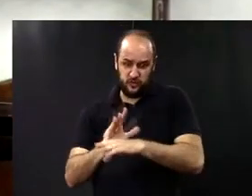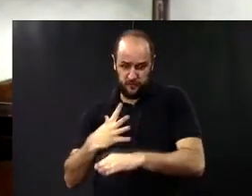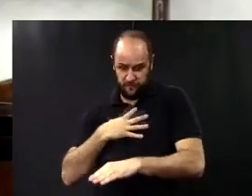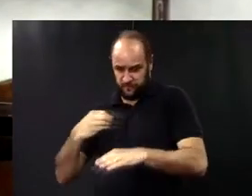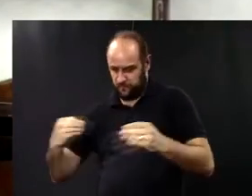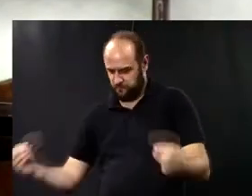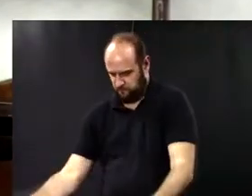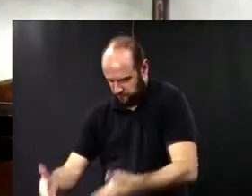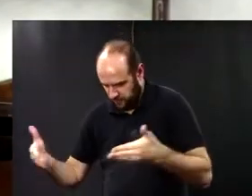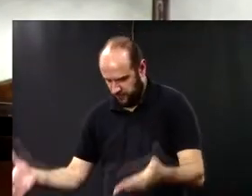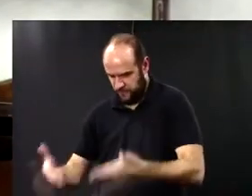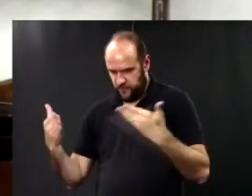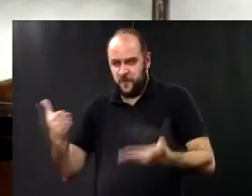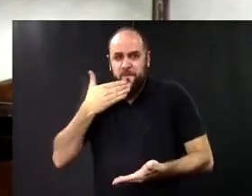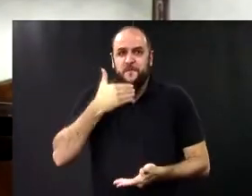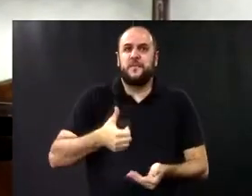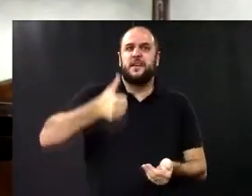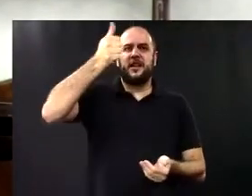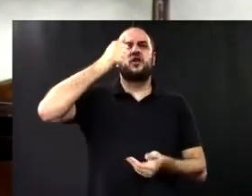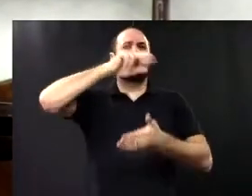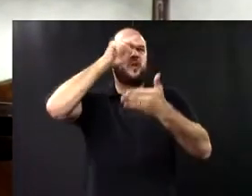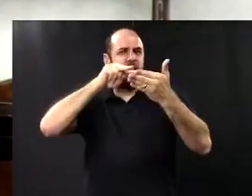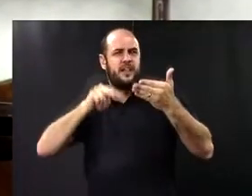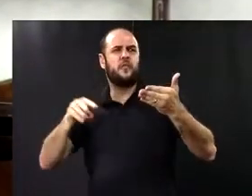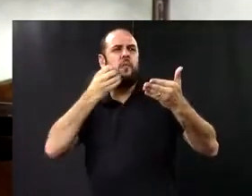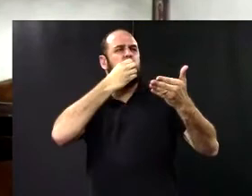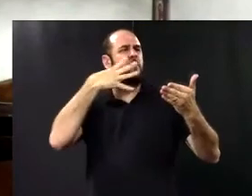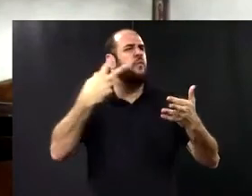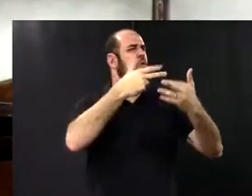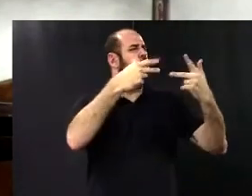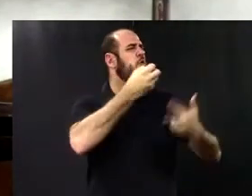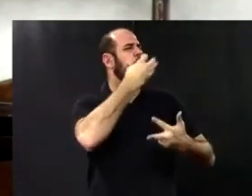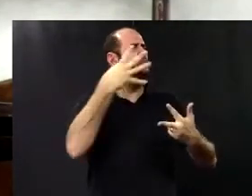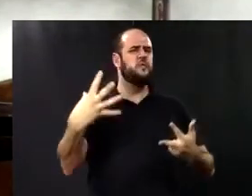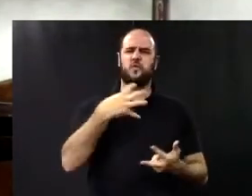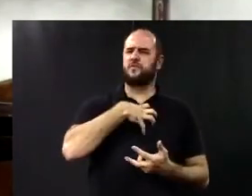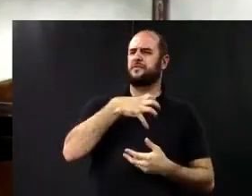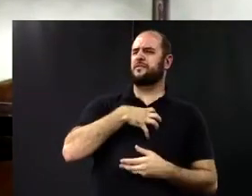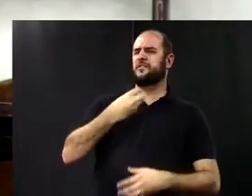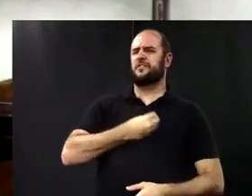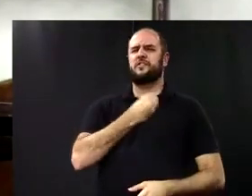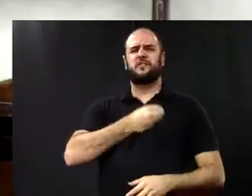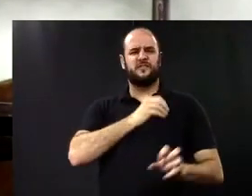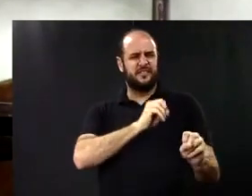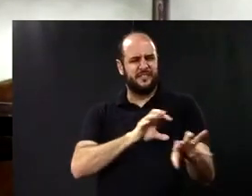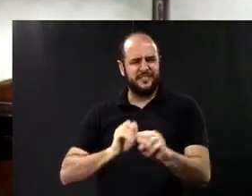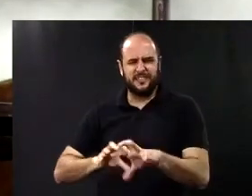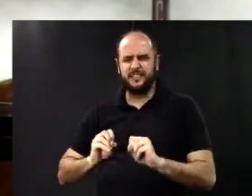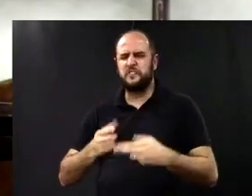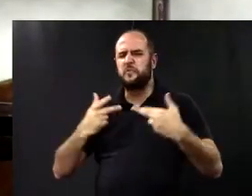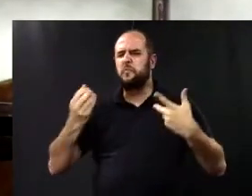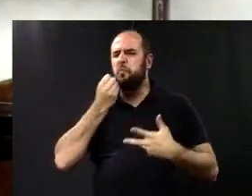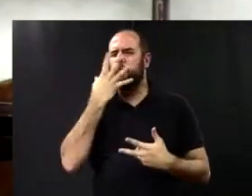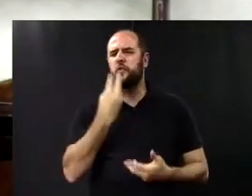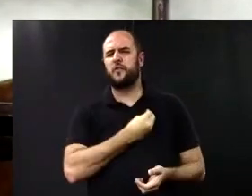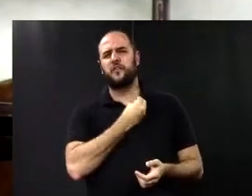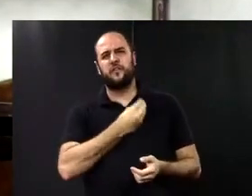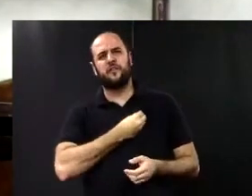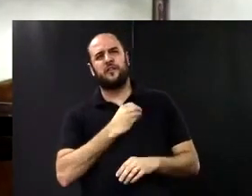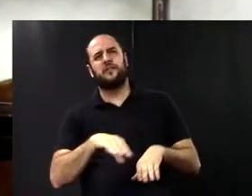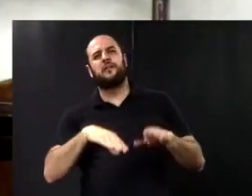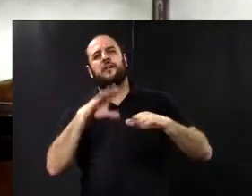do Senhor, fazendo leituras boas e proveitosas, ensinando e instruindo eles, muitas vezes nós